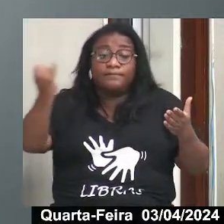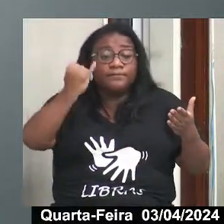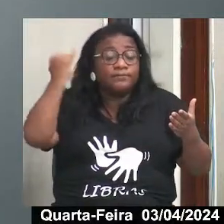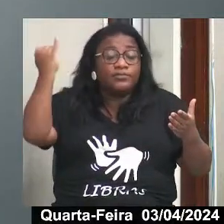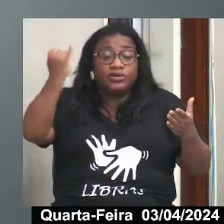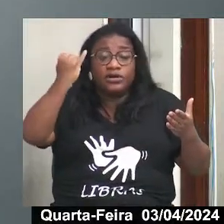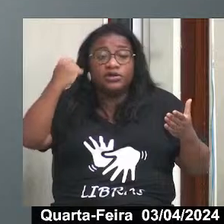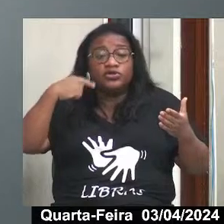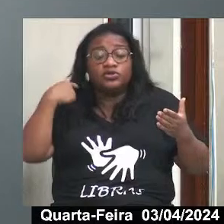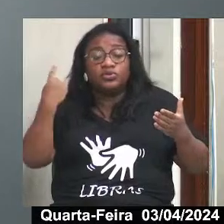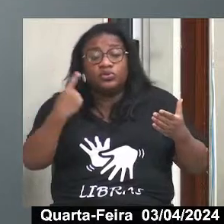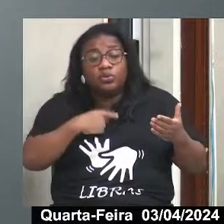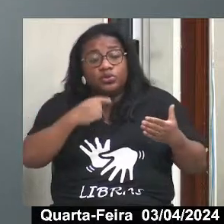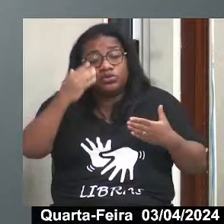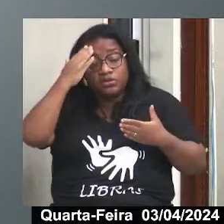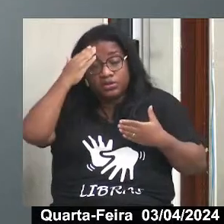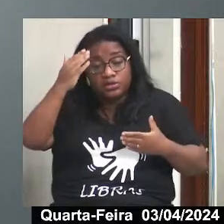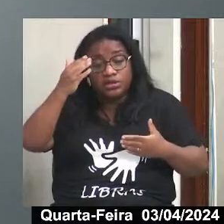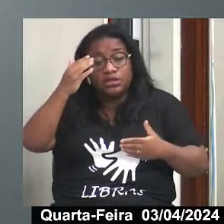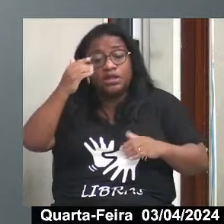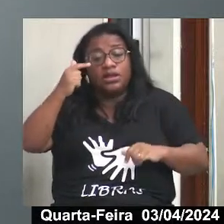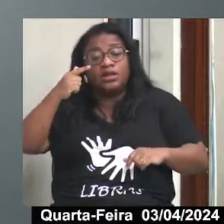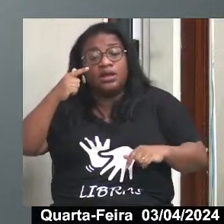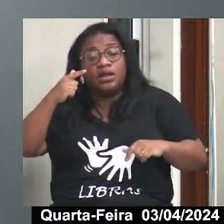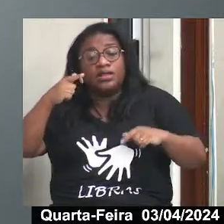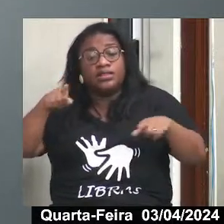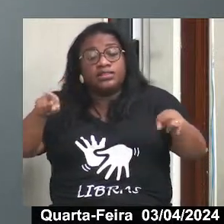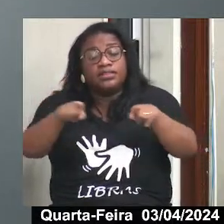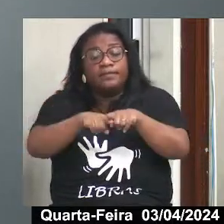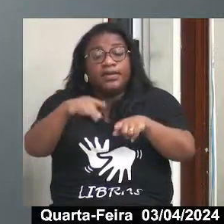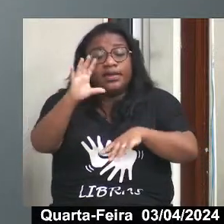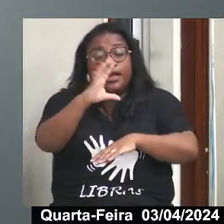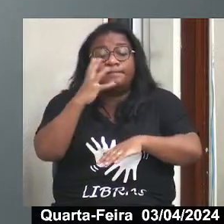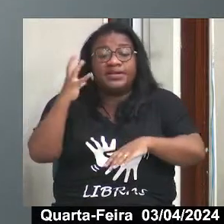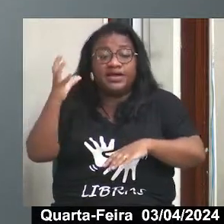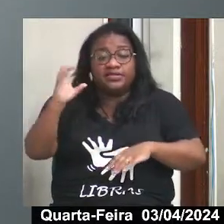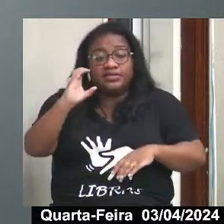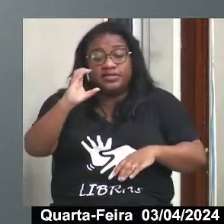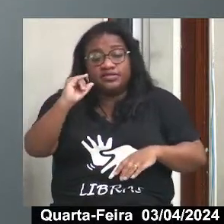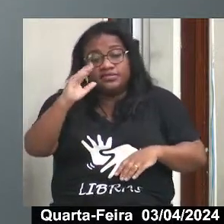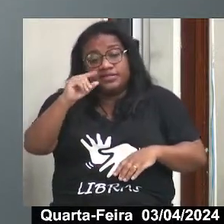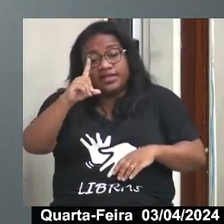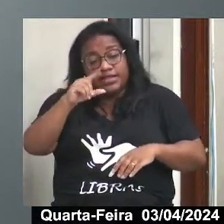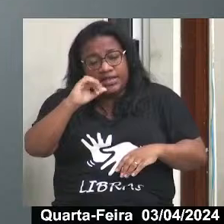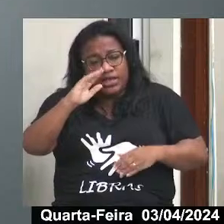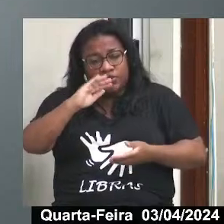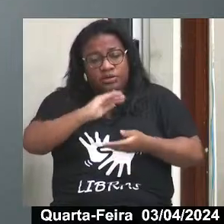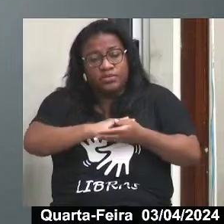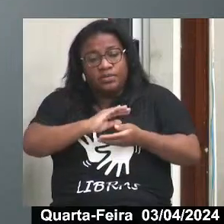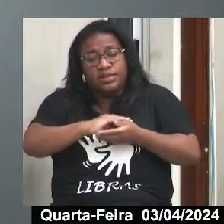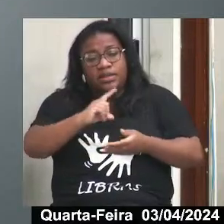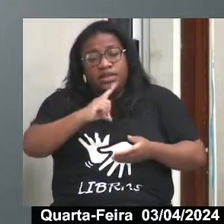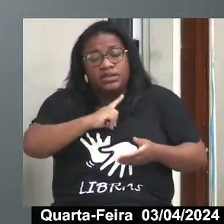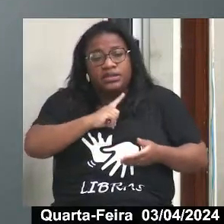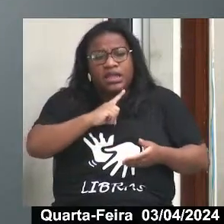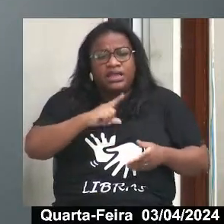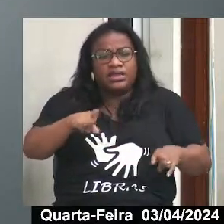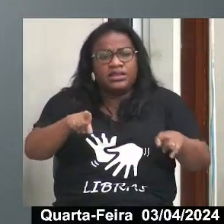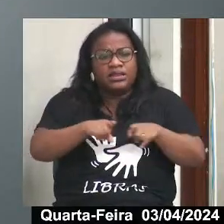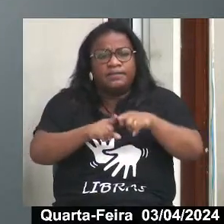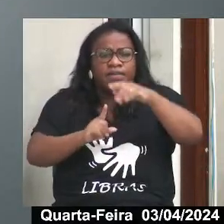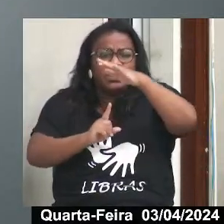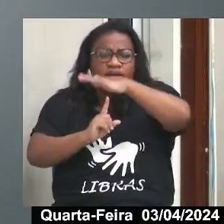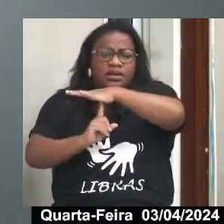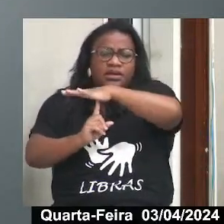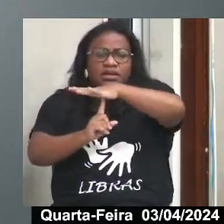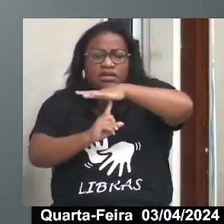extremamente importante fazermos agradecimento ali, que vai ter a Praça da Cidadania, onde tem o poupa-tempo, onde está tendo o